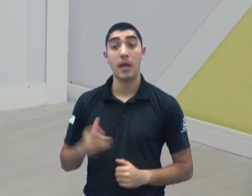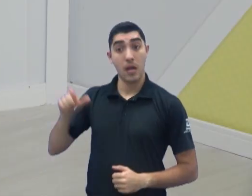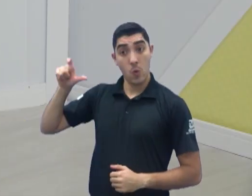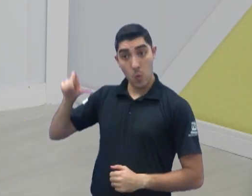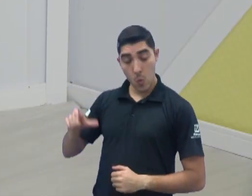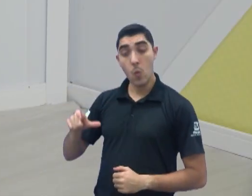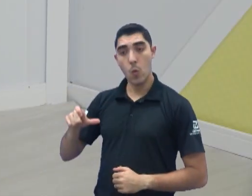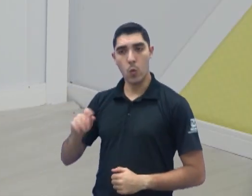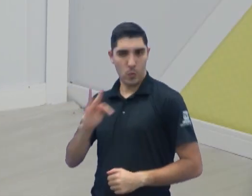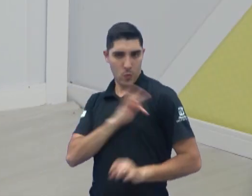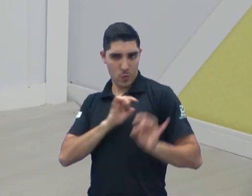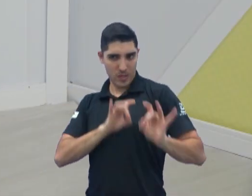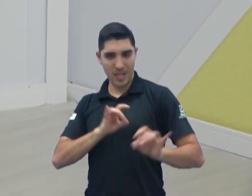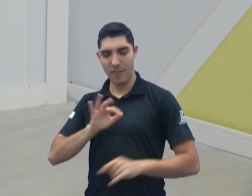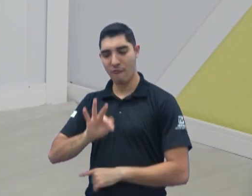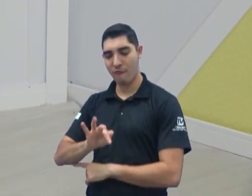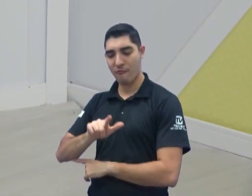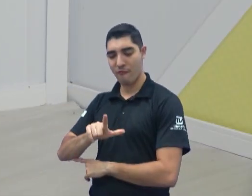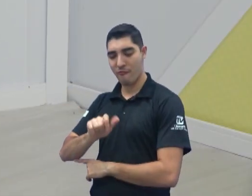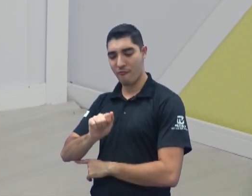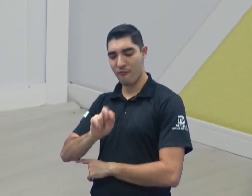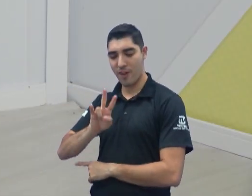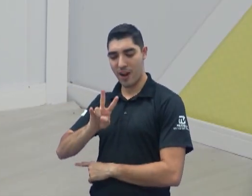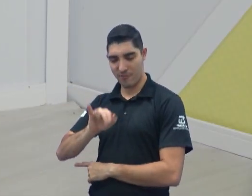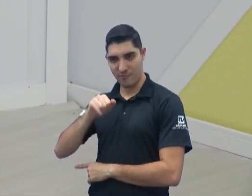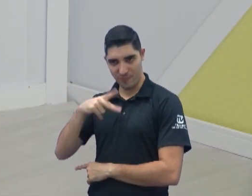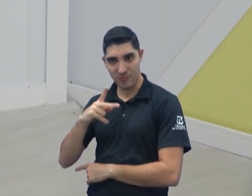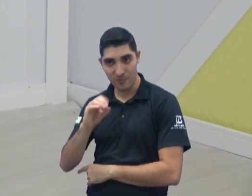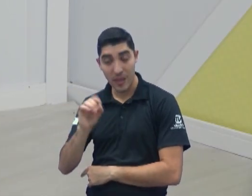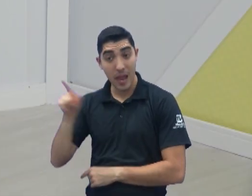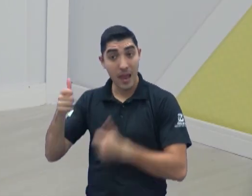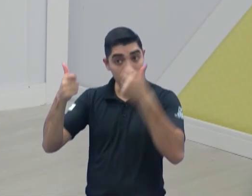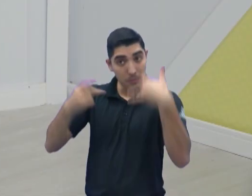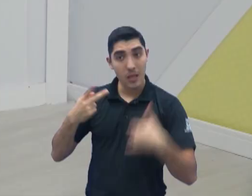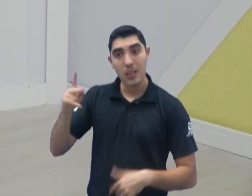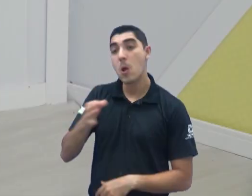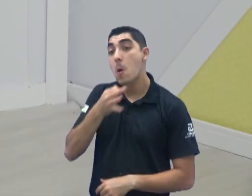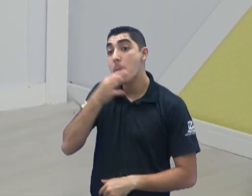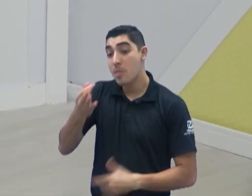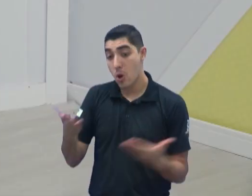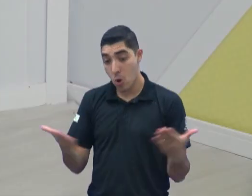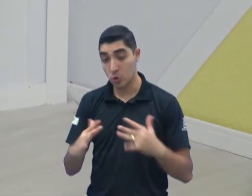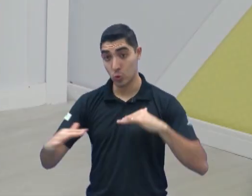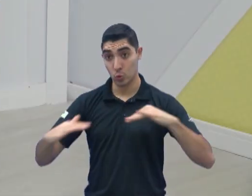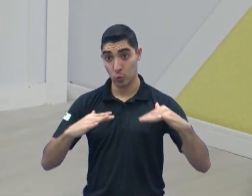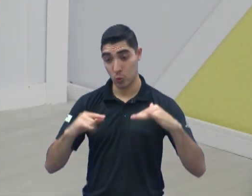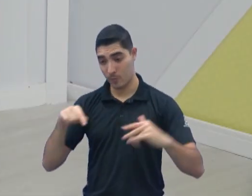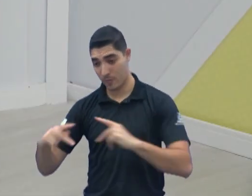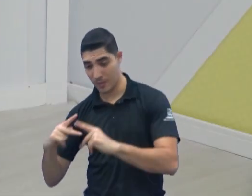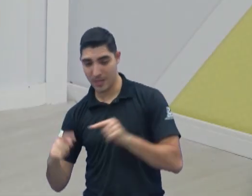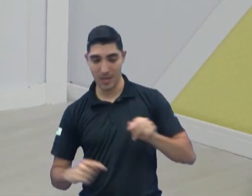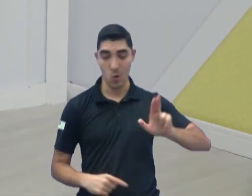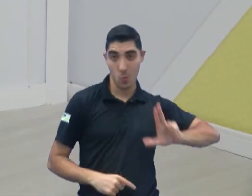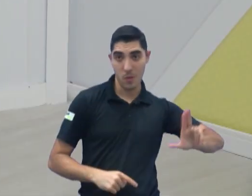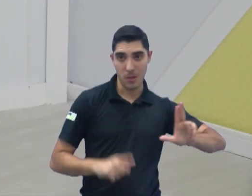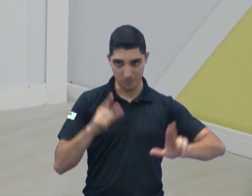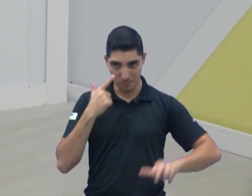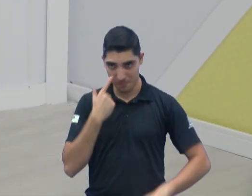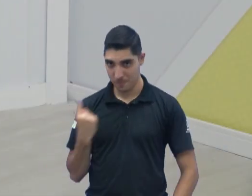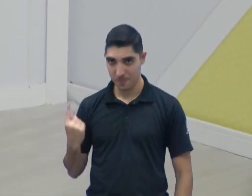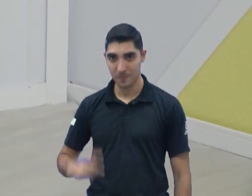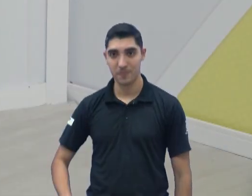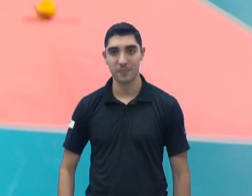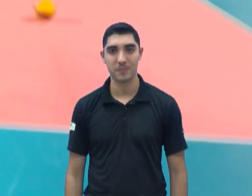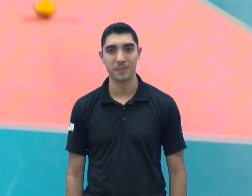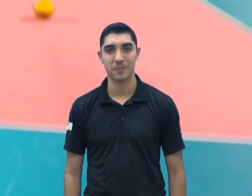o Flavinho Tavares, ele fala aqui no Hora do Esporte sobre essa partida de logo mais contra o Praia Clube de Uberlândia. Diz aí, Flavinho!